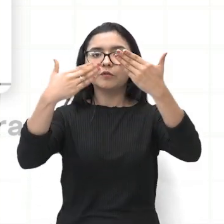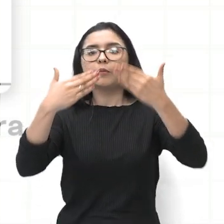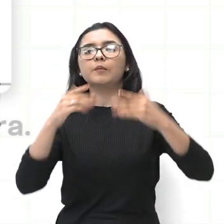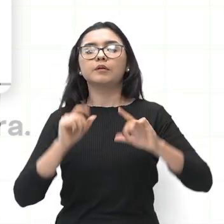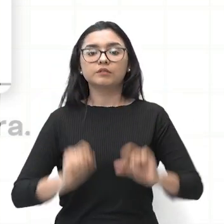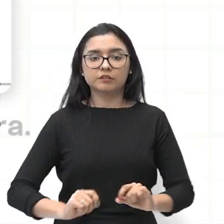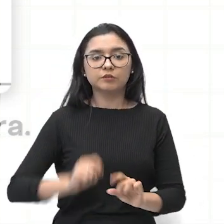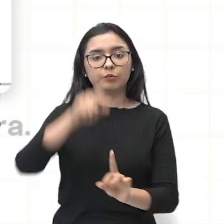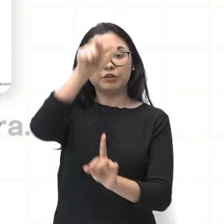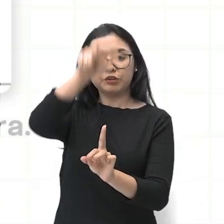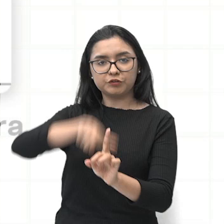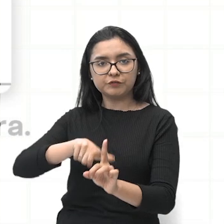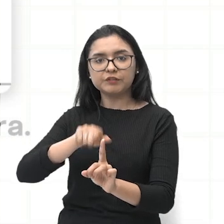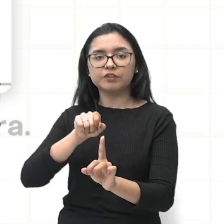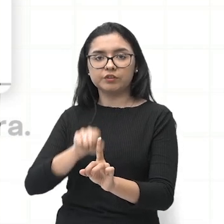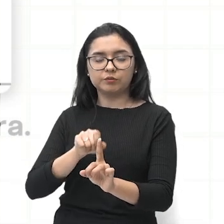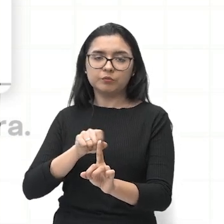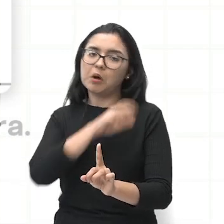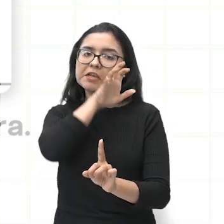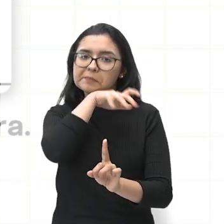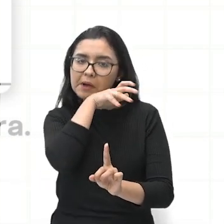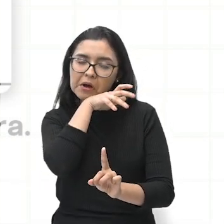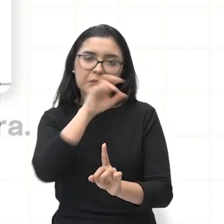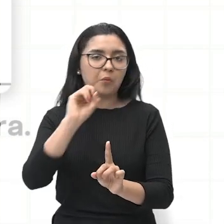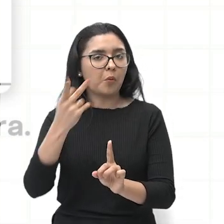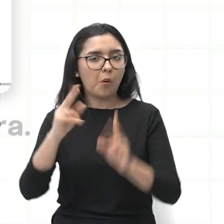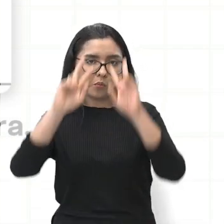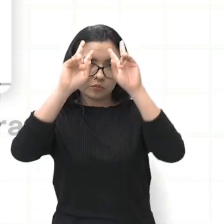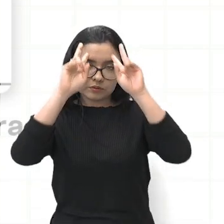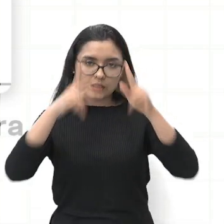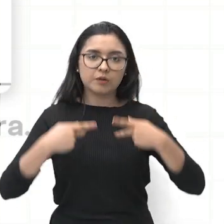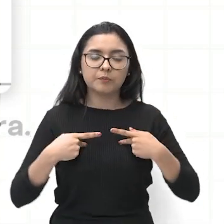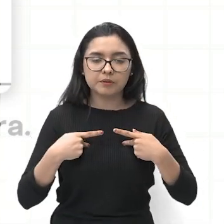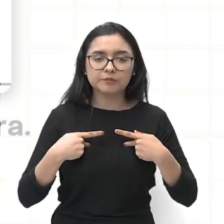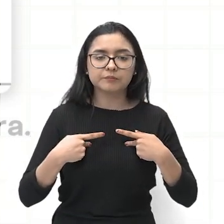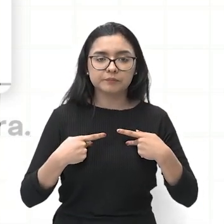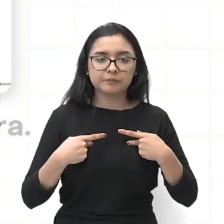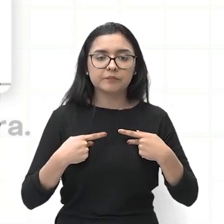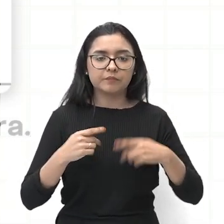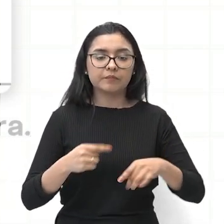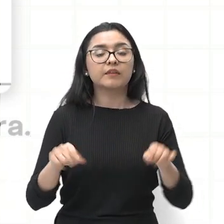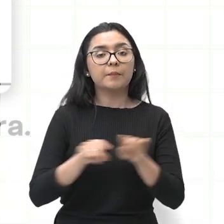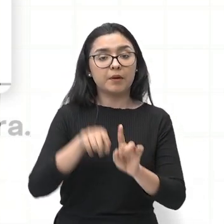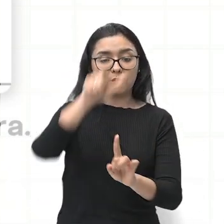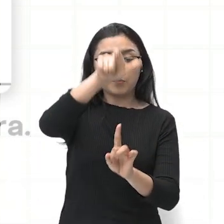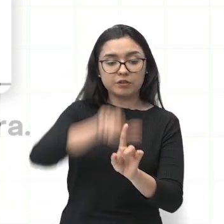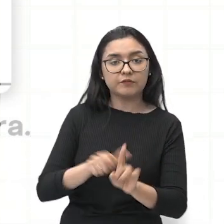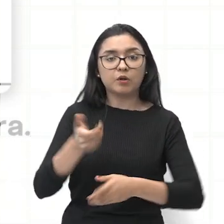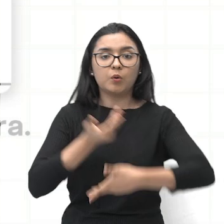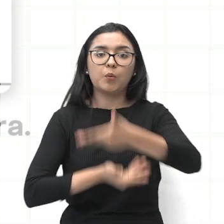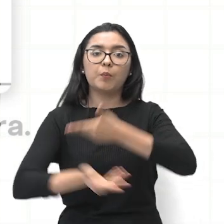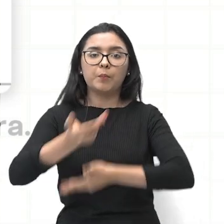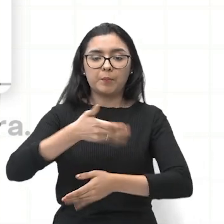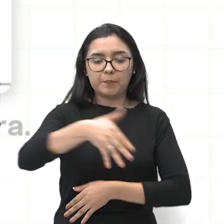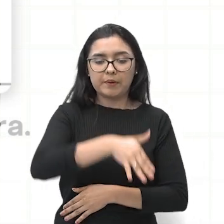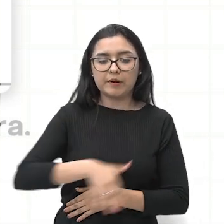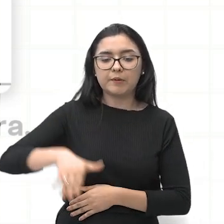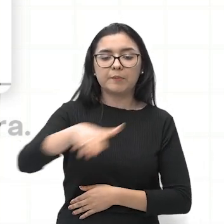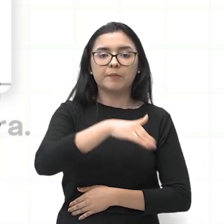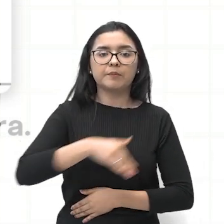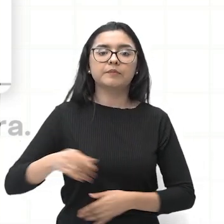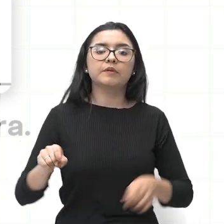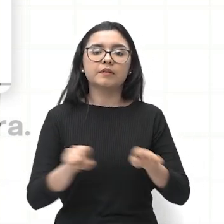do indivíduo, né? E do indivíduo com o meio ambiente, a parte